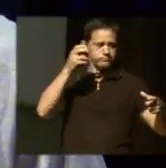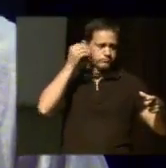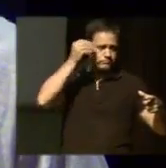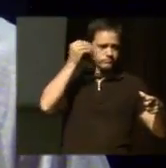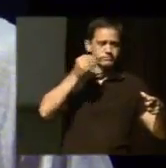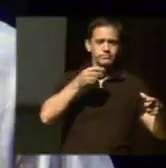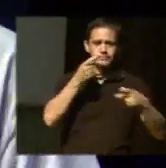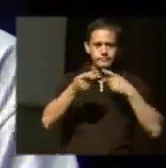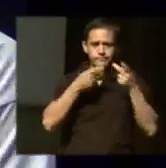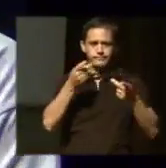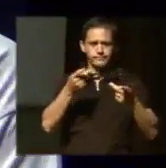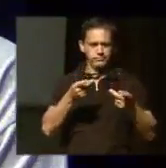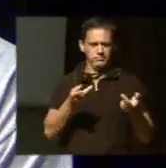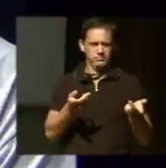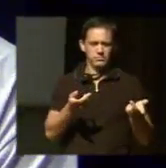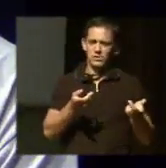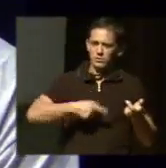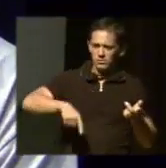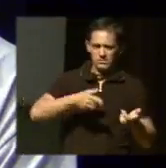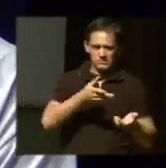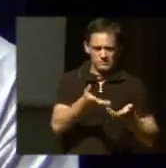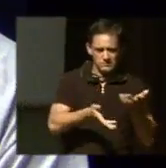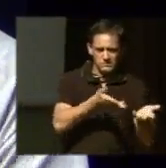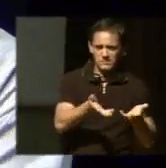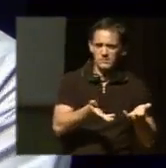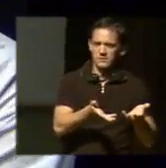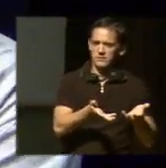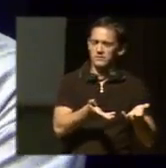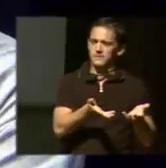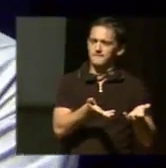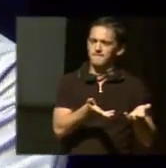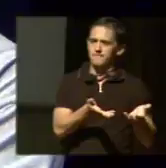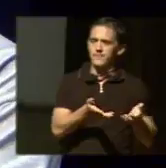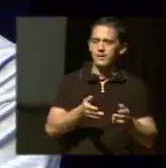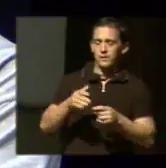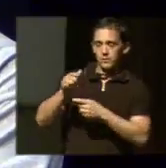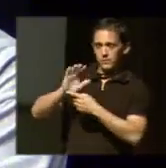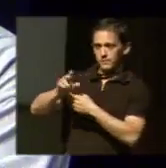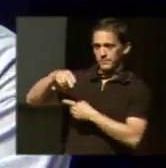e caquéticas. No filme Nebraska, que conta a história